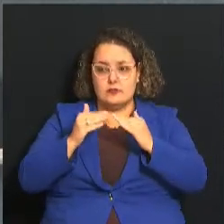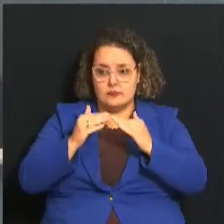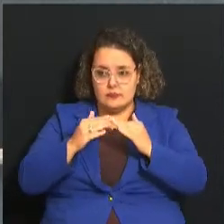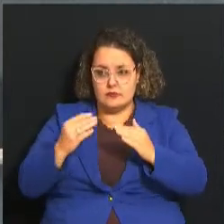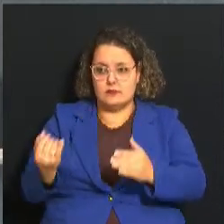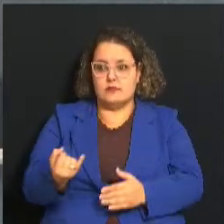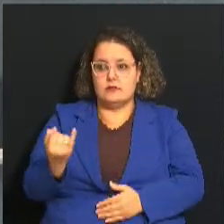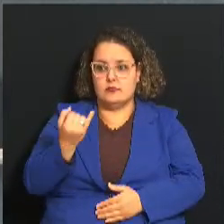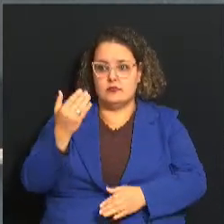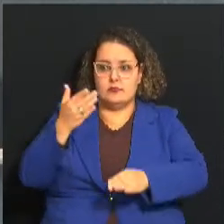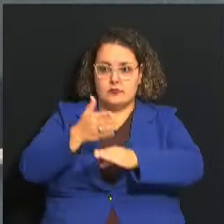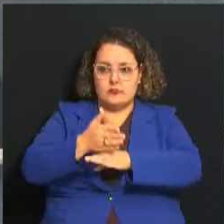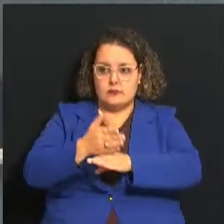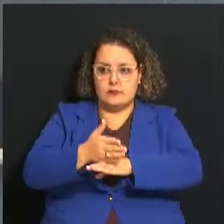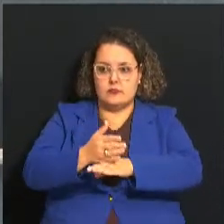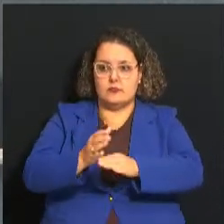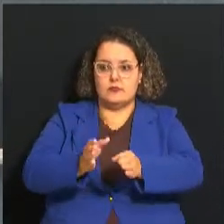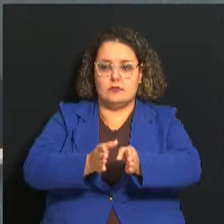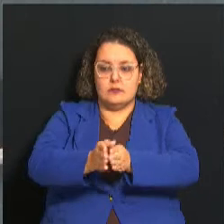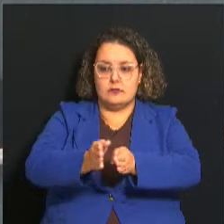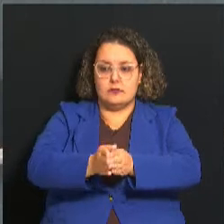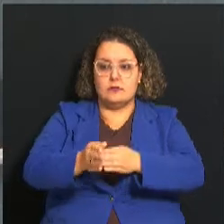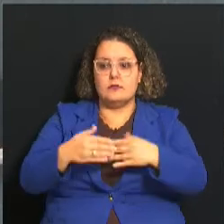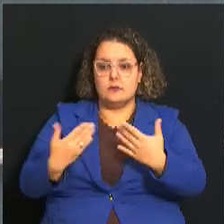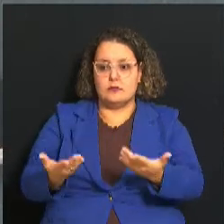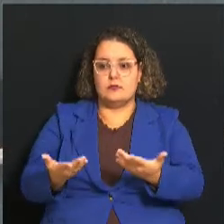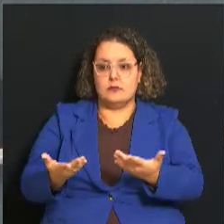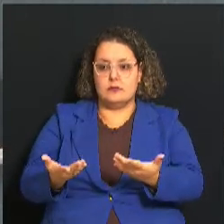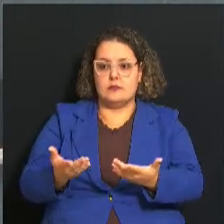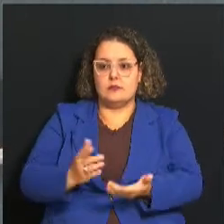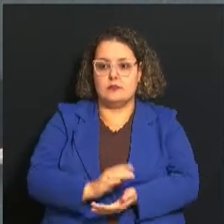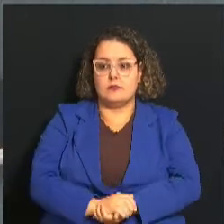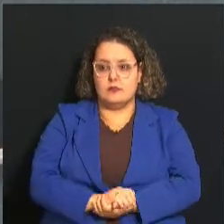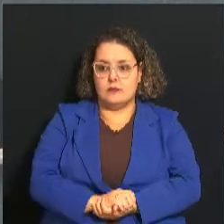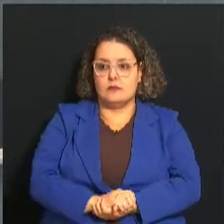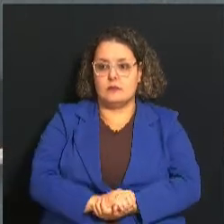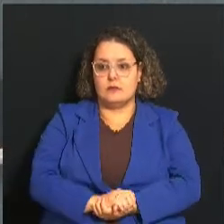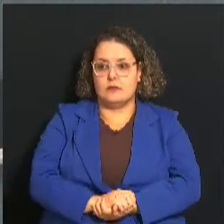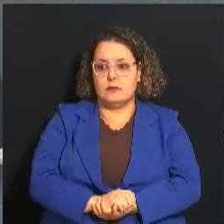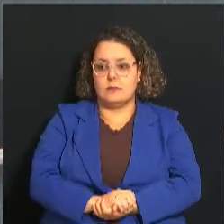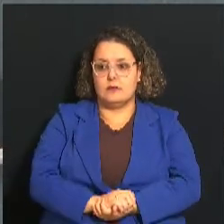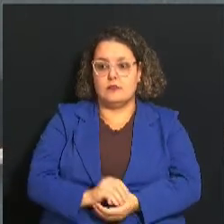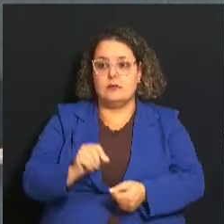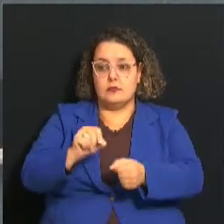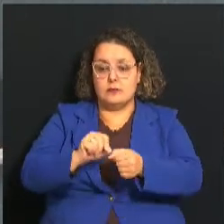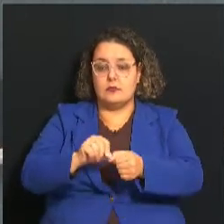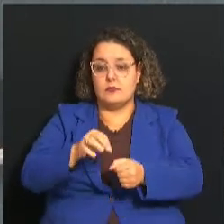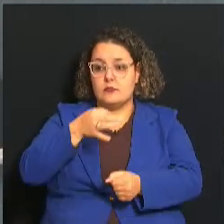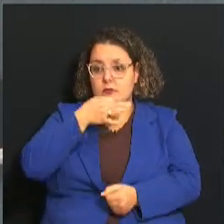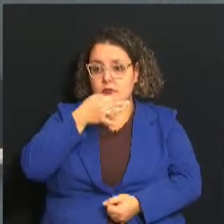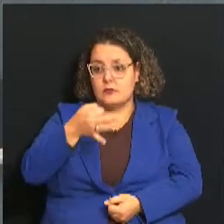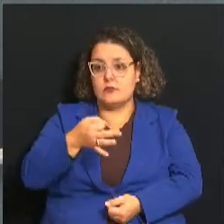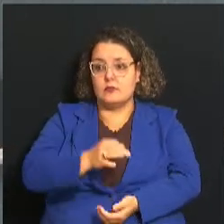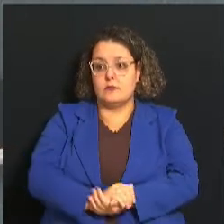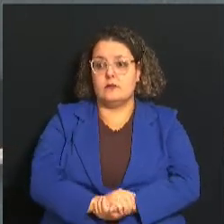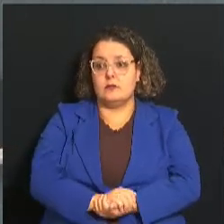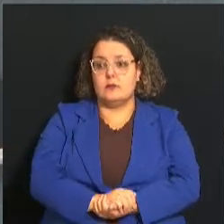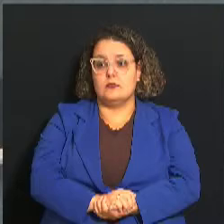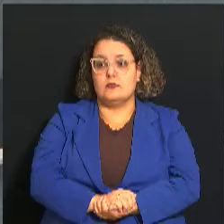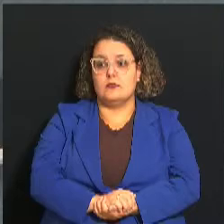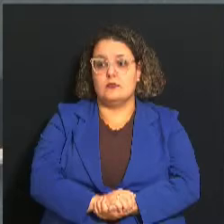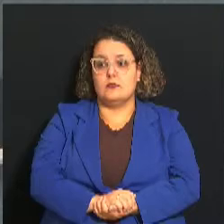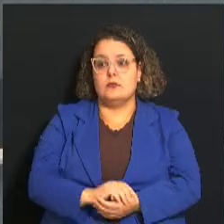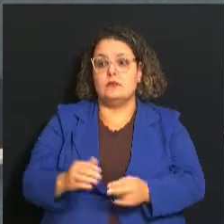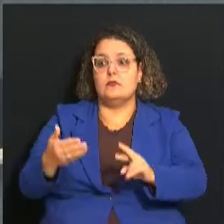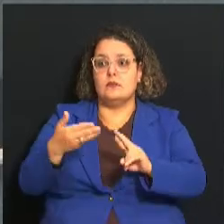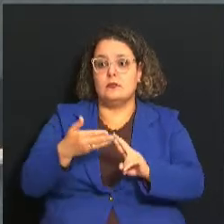da participação dos conselhos. Mas eu vim, na verdade, fazer uma sugestão sobre a questão da representação